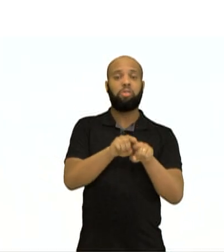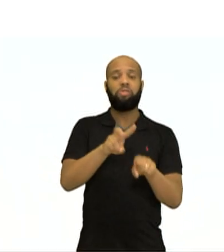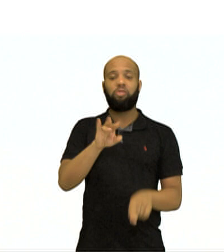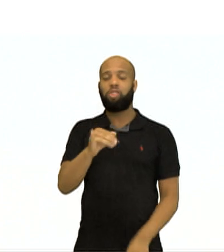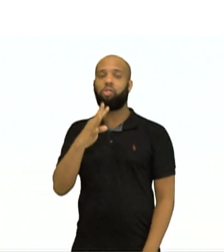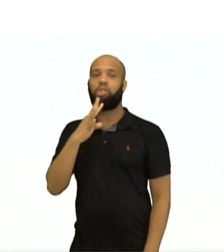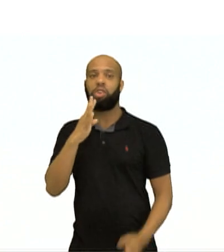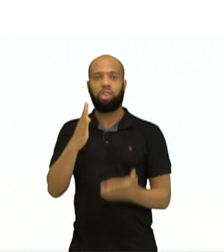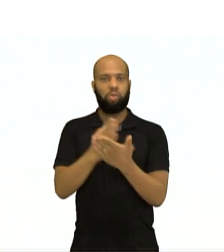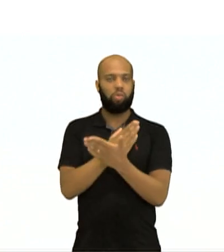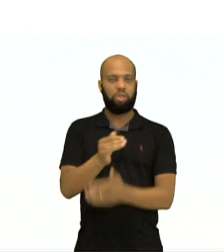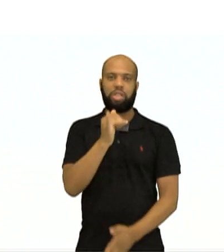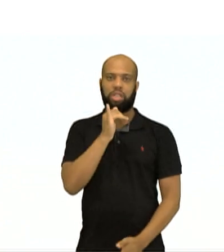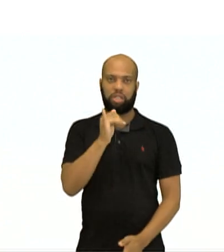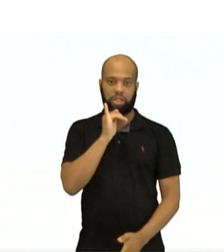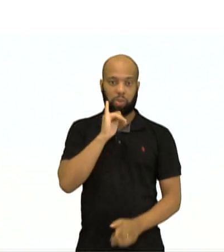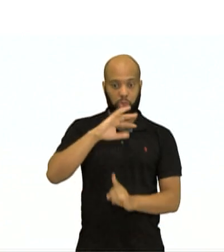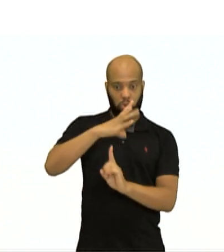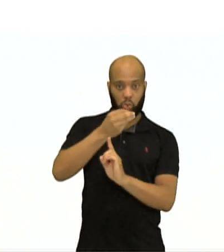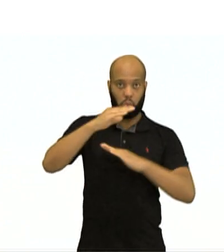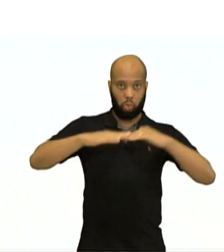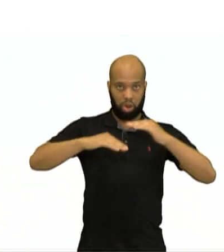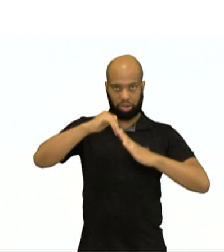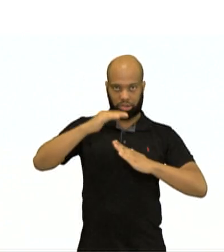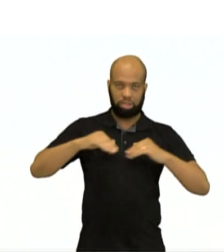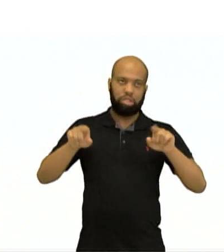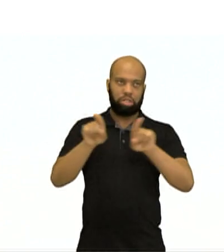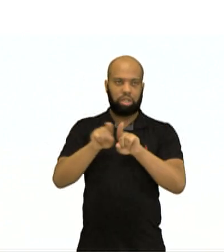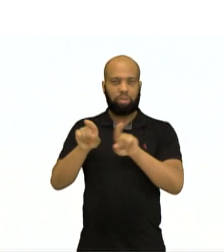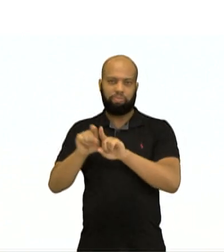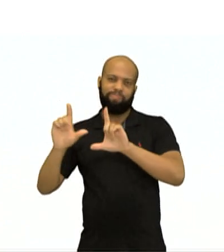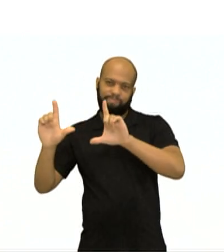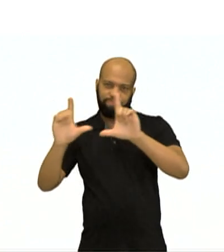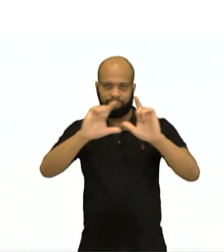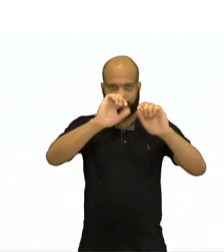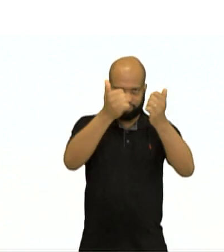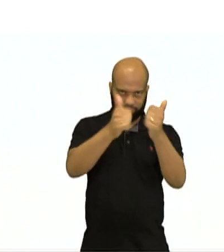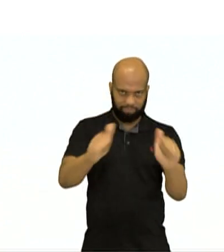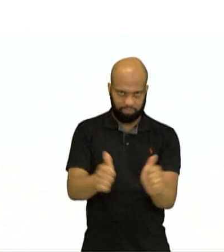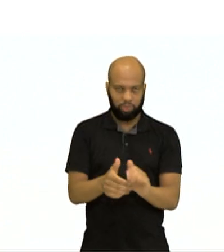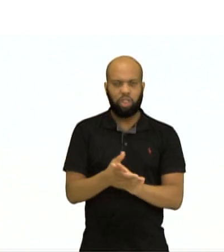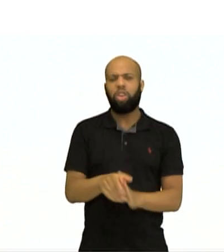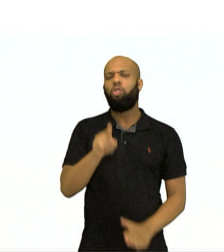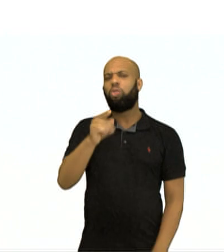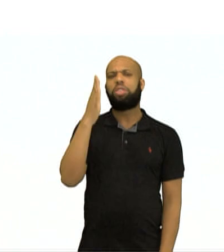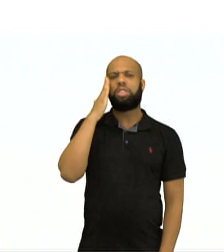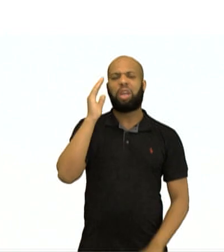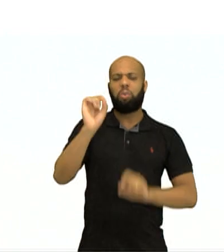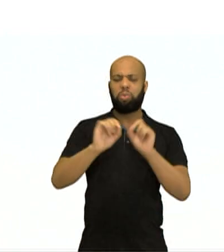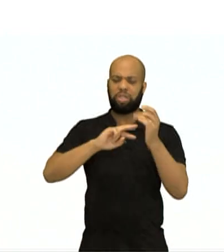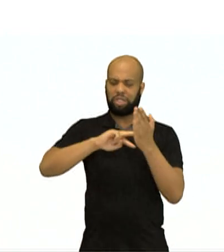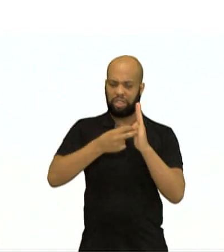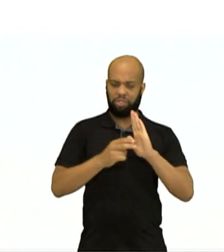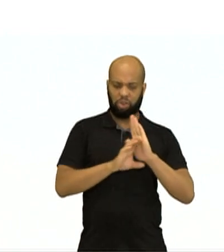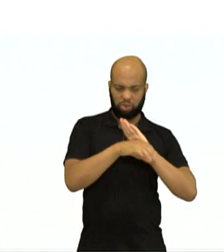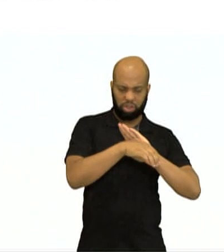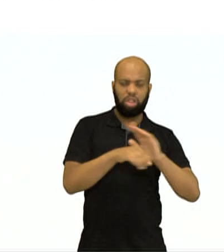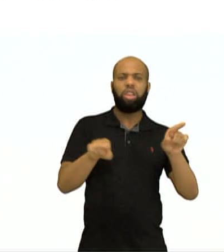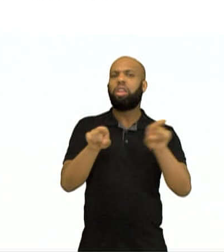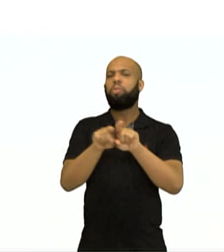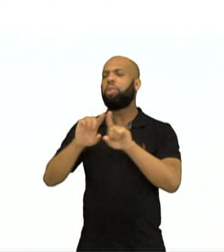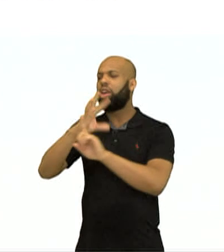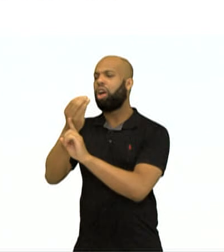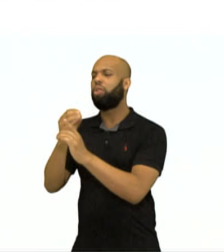de artistas e obras. Pense um pouco, você sabe o que é conceito? E arte conceitual? Já ouviu falar neste termo?